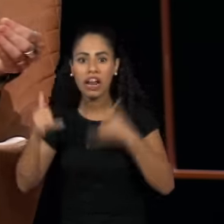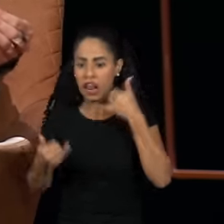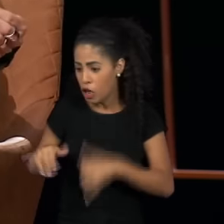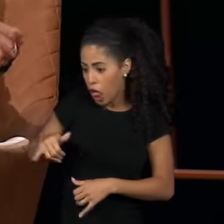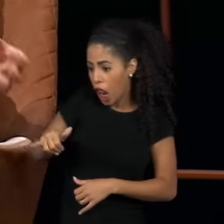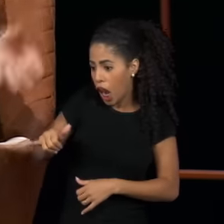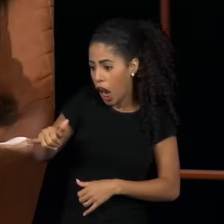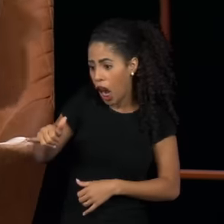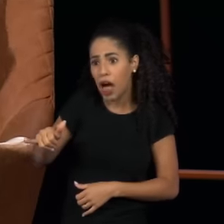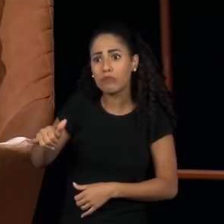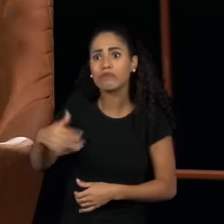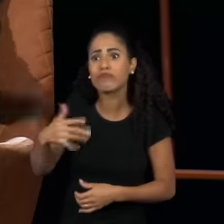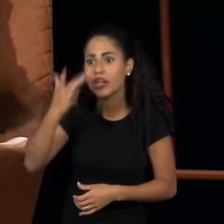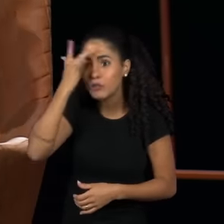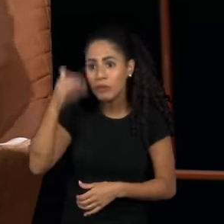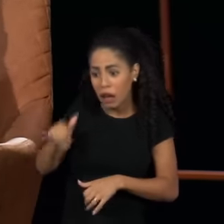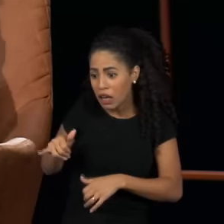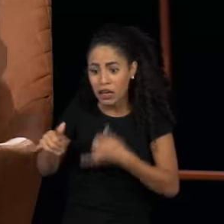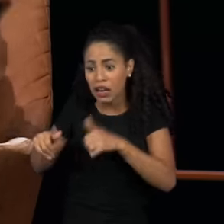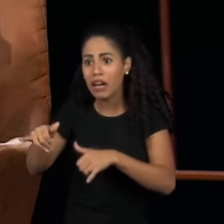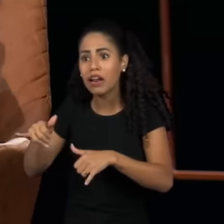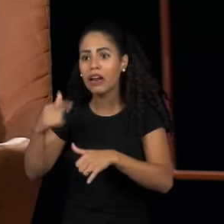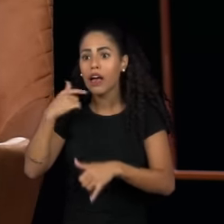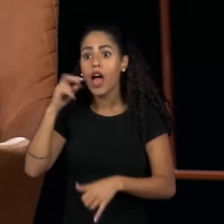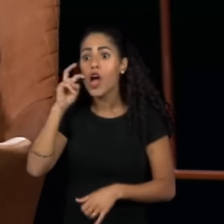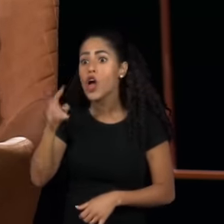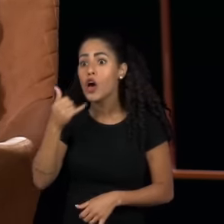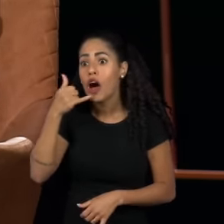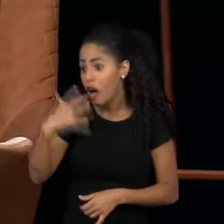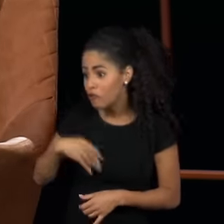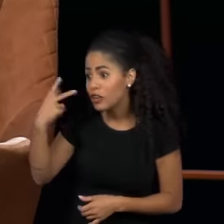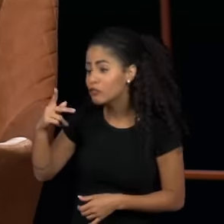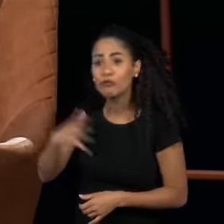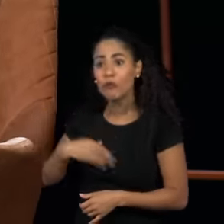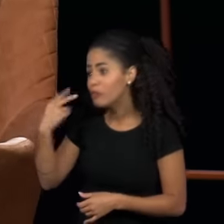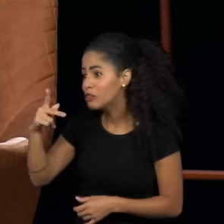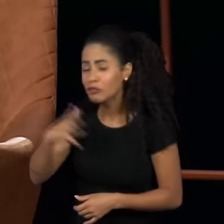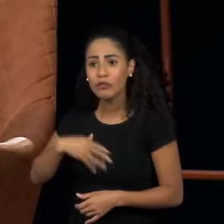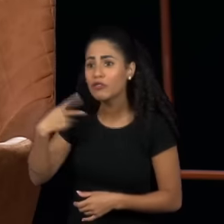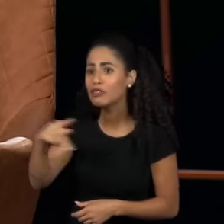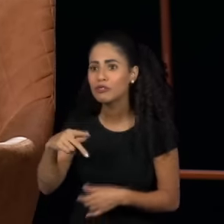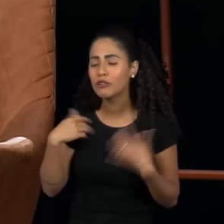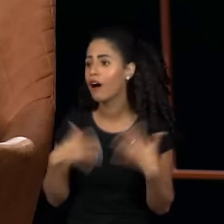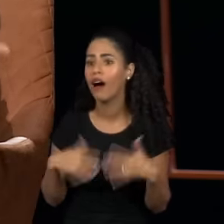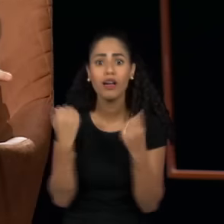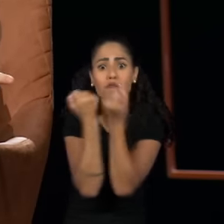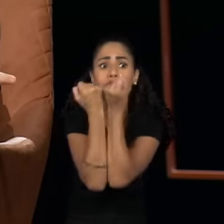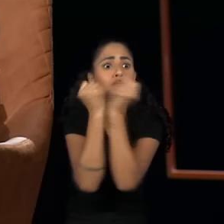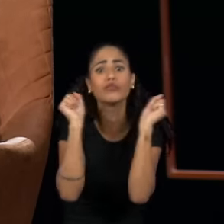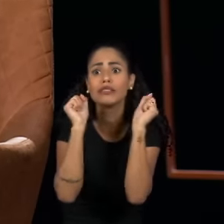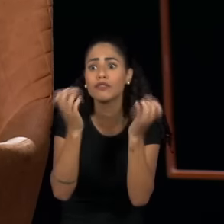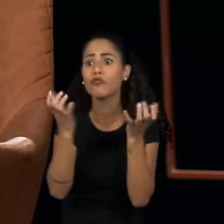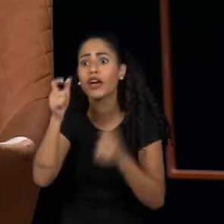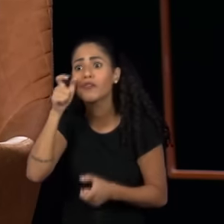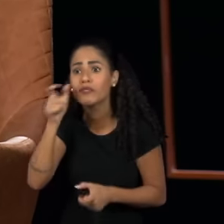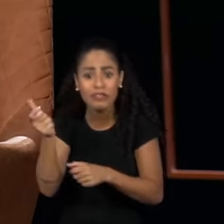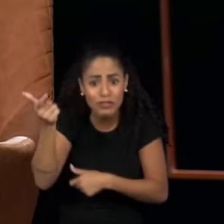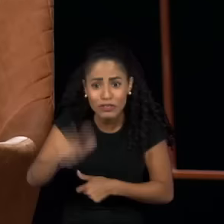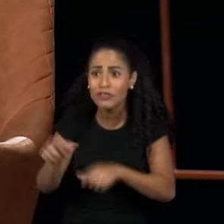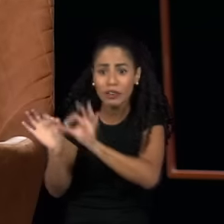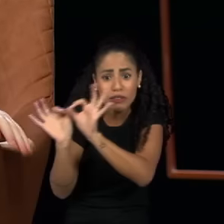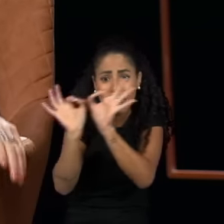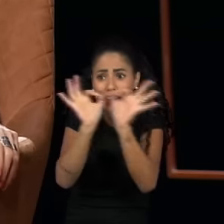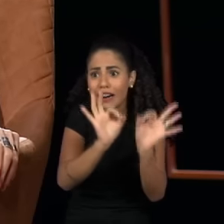tocar. E ela, todo mundo falou, eu tô vendo sua filha. E ela falava, ficou impossível, eu quero ver de novo.